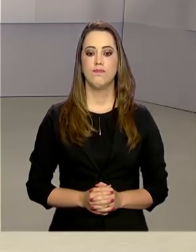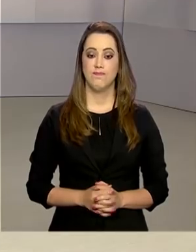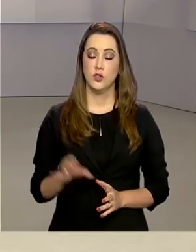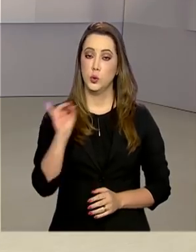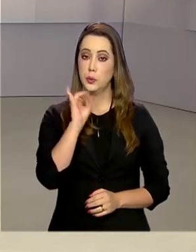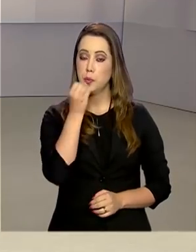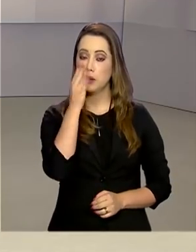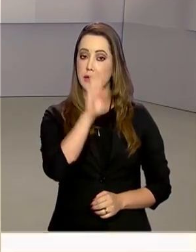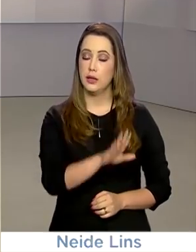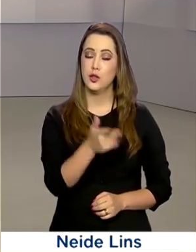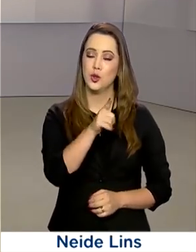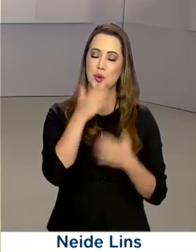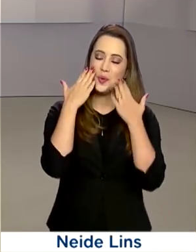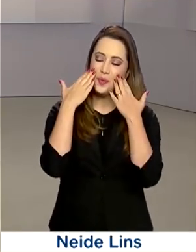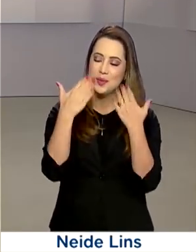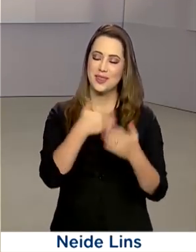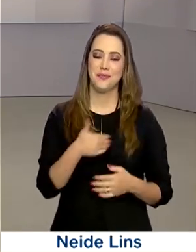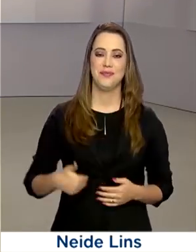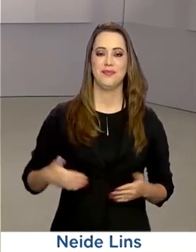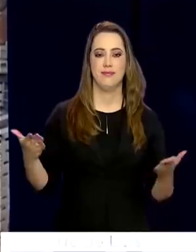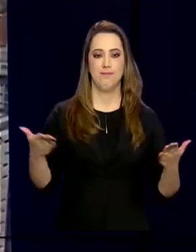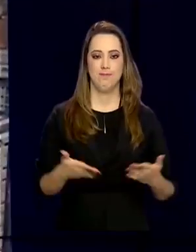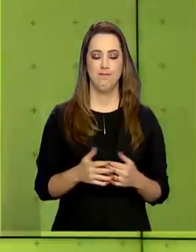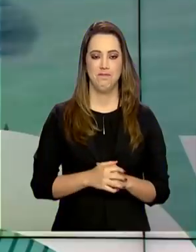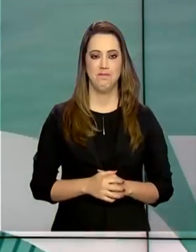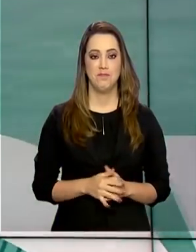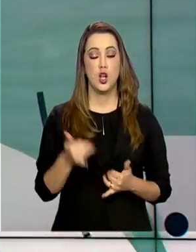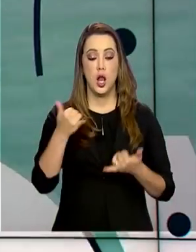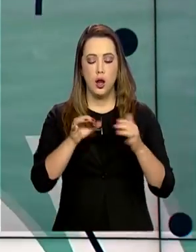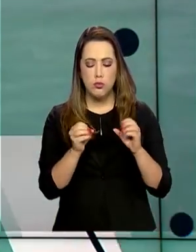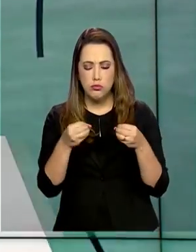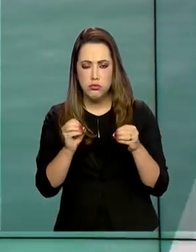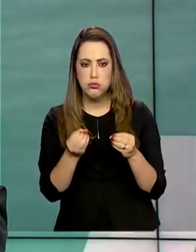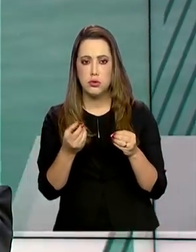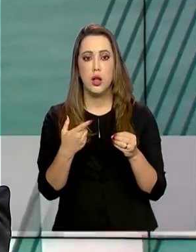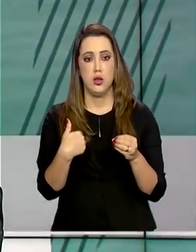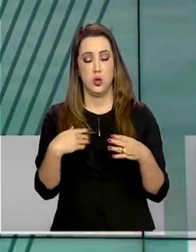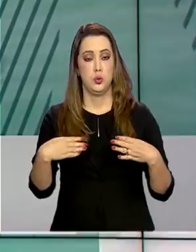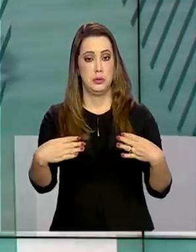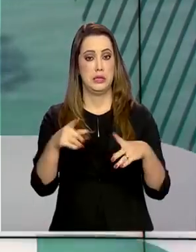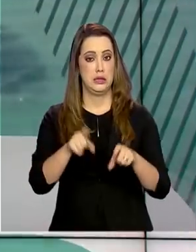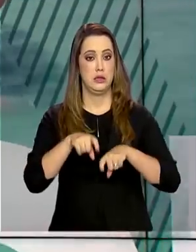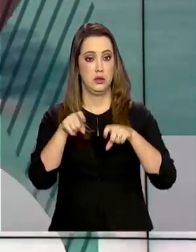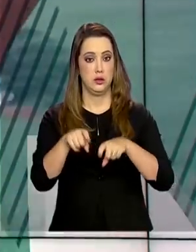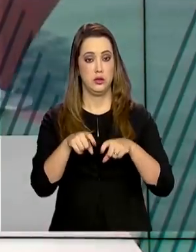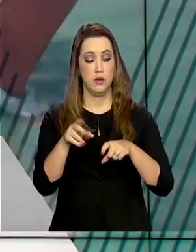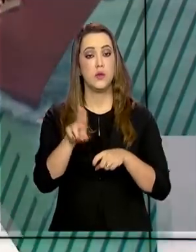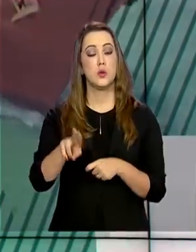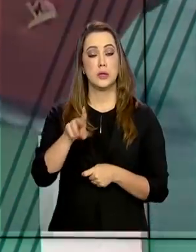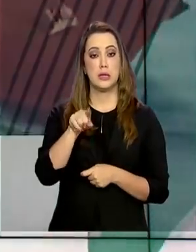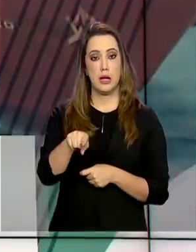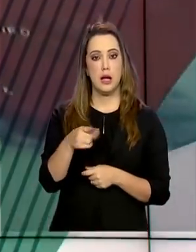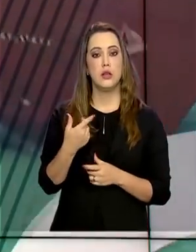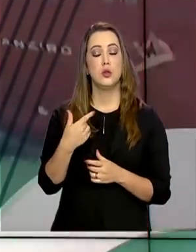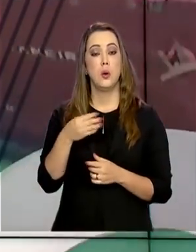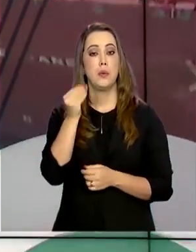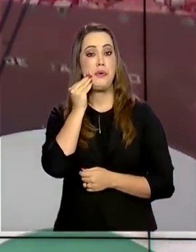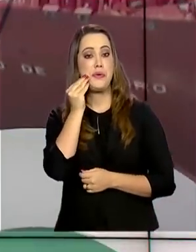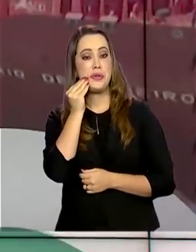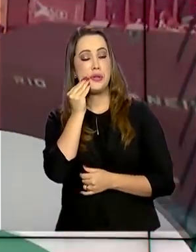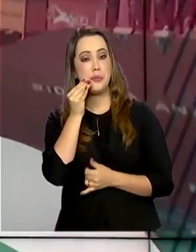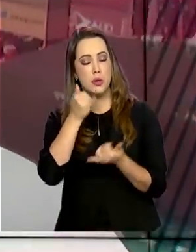oi boa tarde no ar mais um governo agora laboratórios do ministério da agricultura vão passar a ser usados para